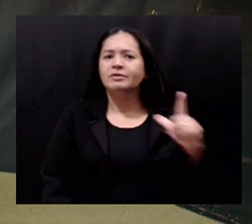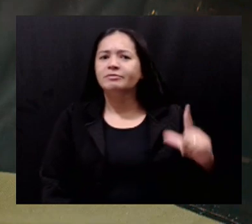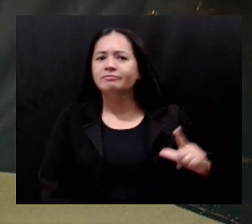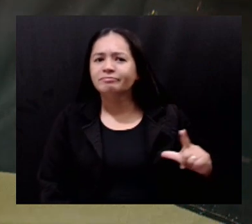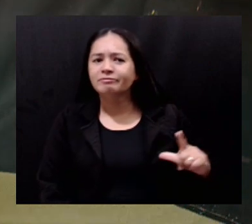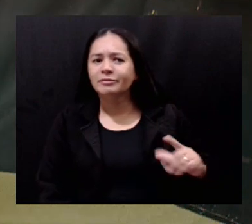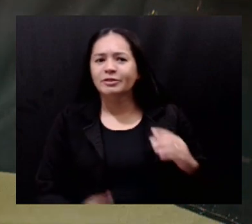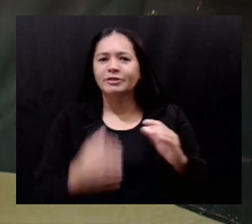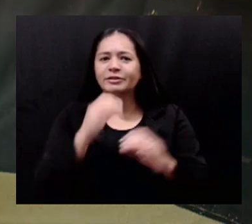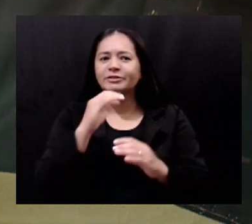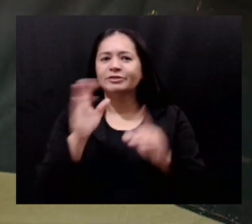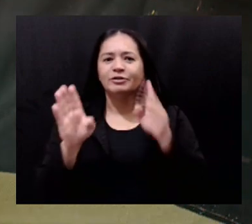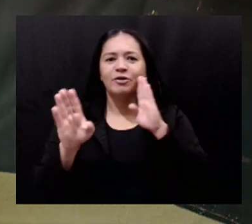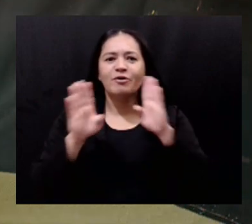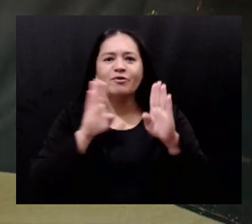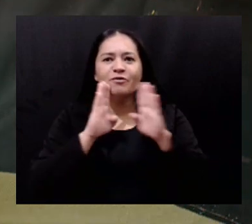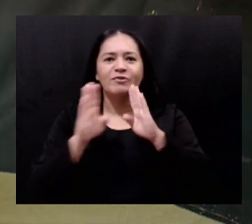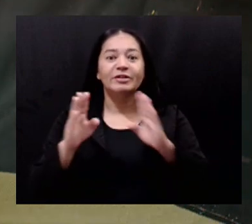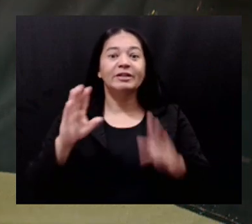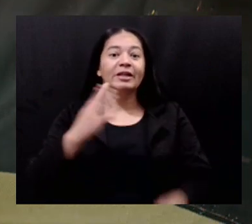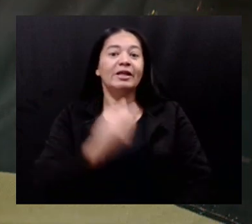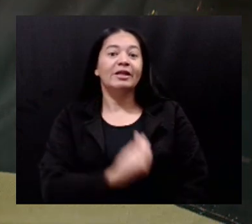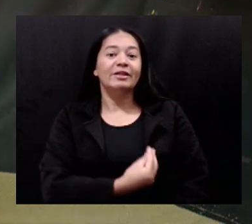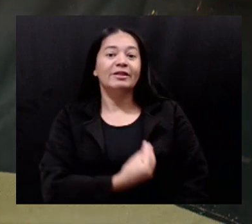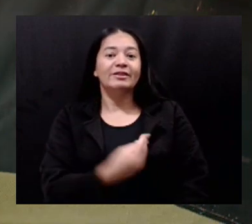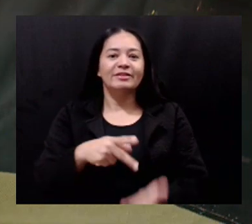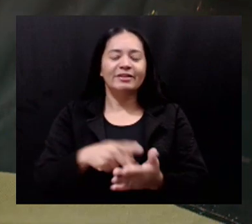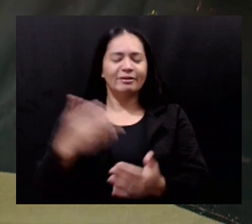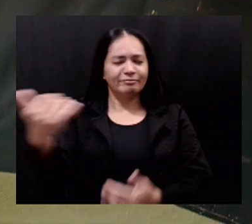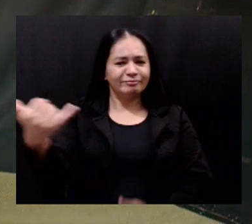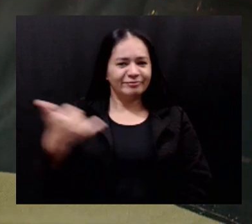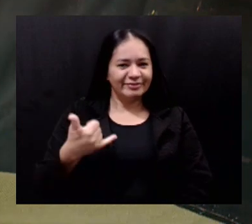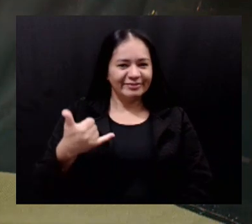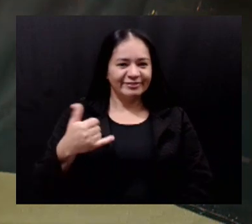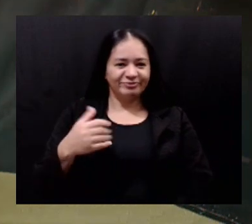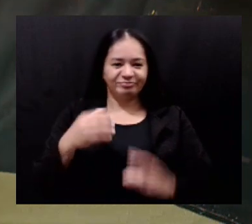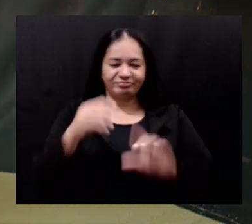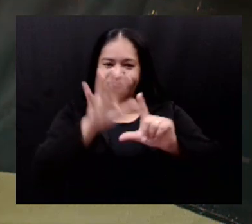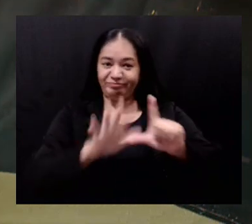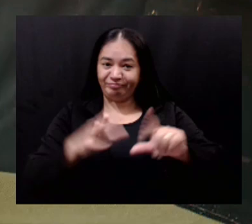na vida real? Conta aí pra gente, o WhatsApp tá na tela,